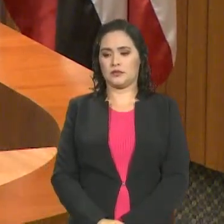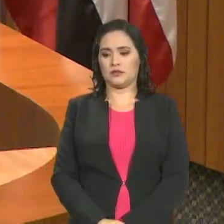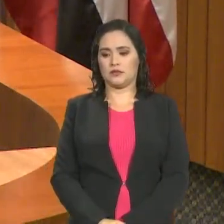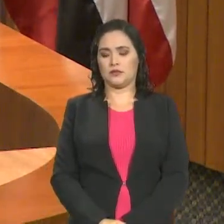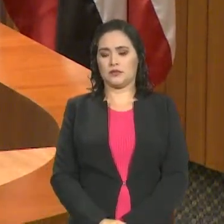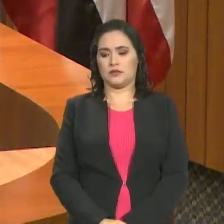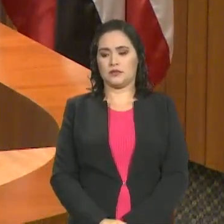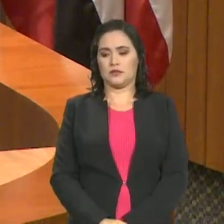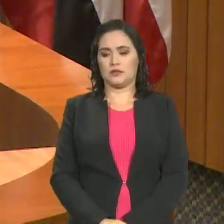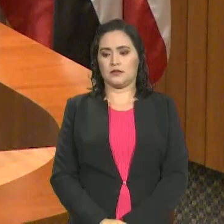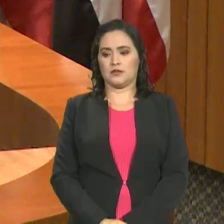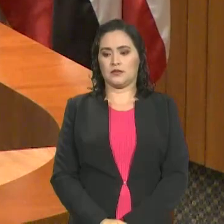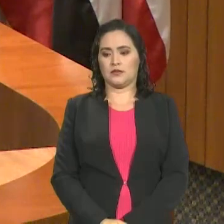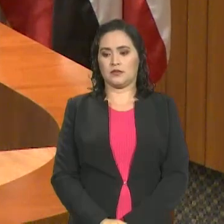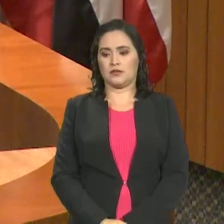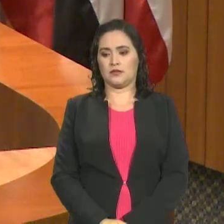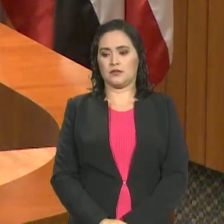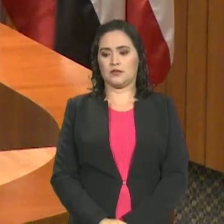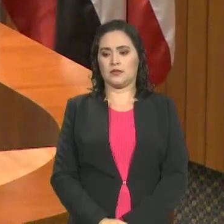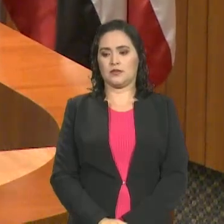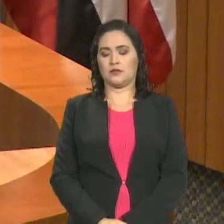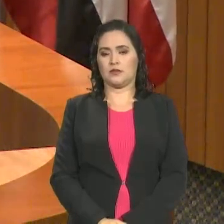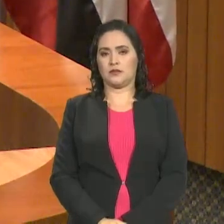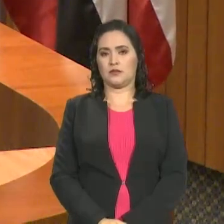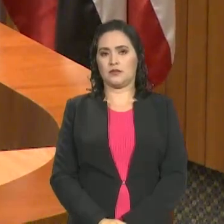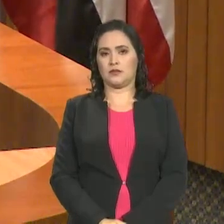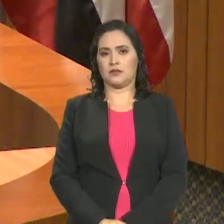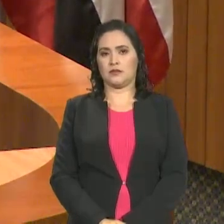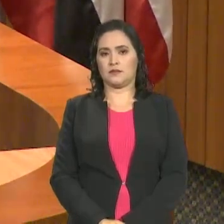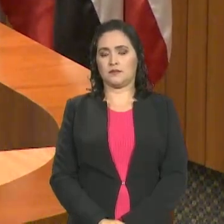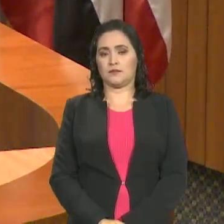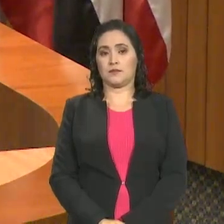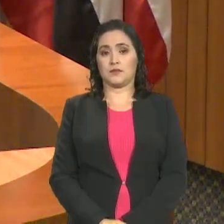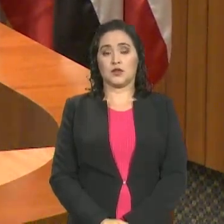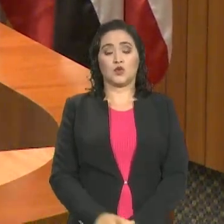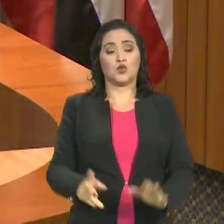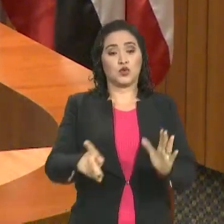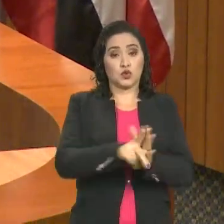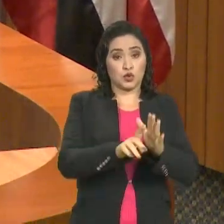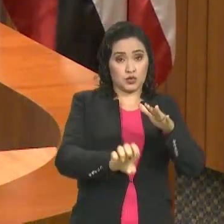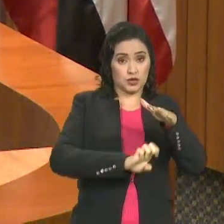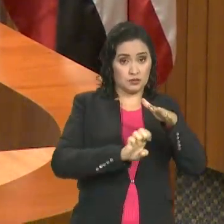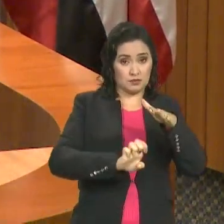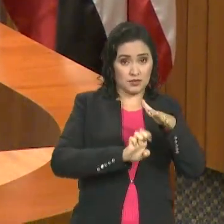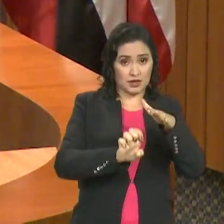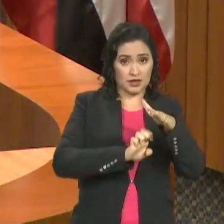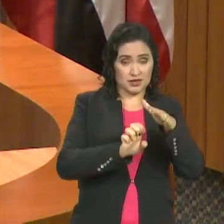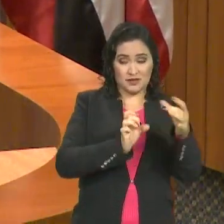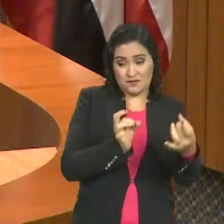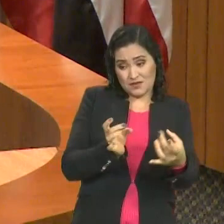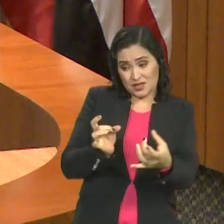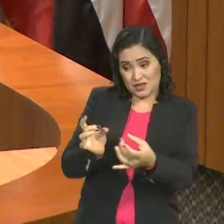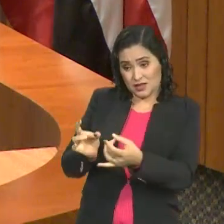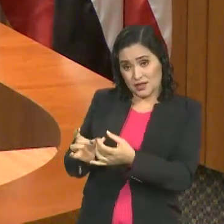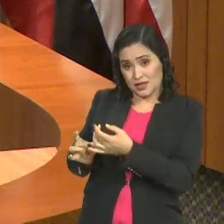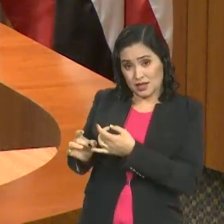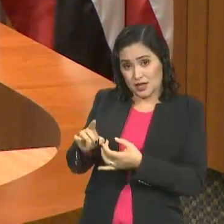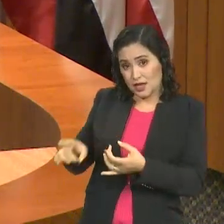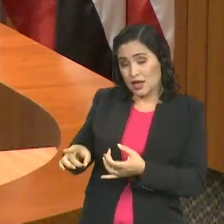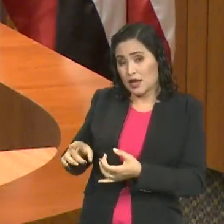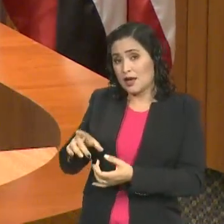Não, deputado, por favor. Ele está falindo os empresários aqui do Maranhão. Tem gente aí que está bico